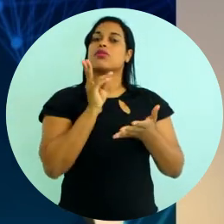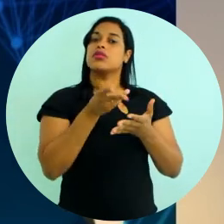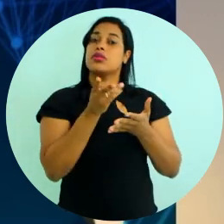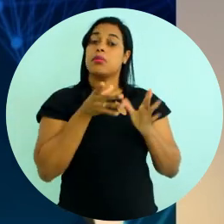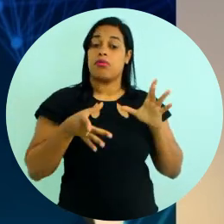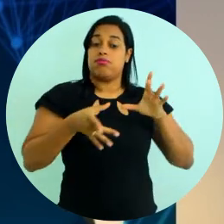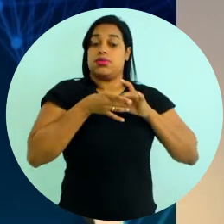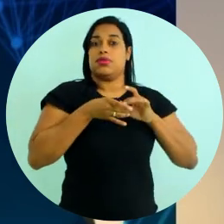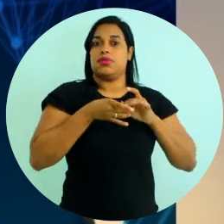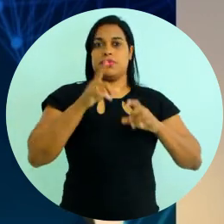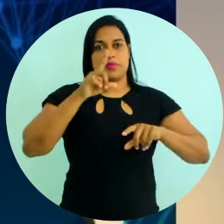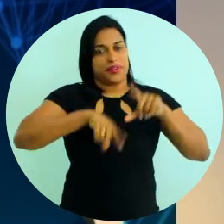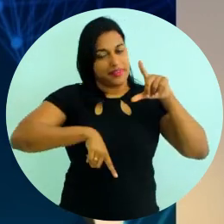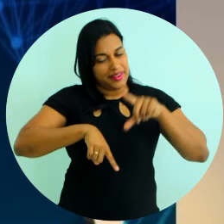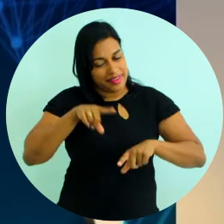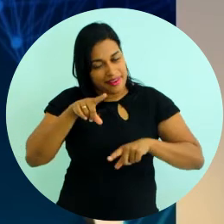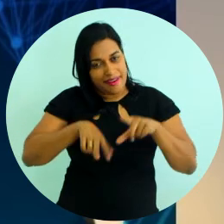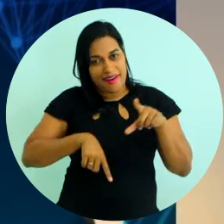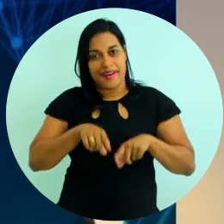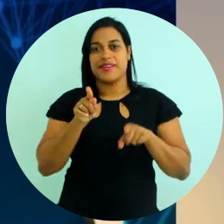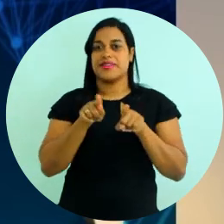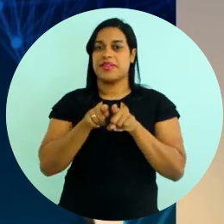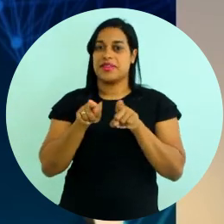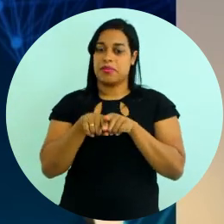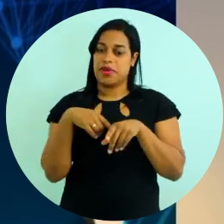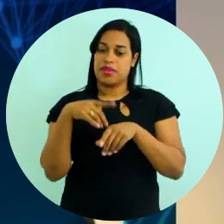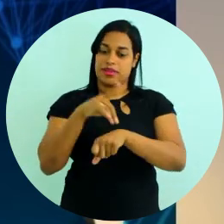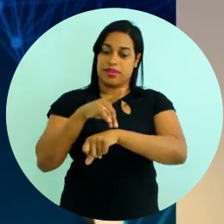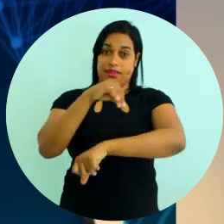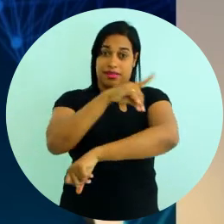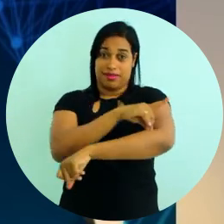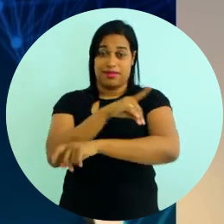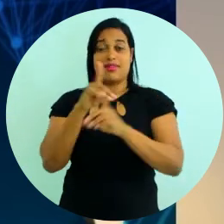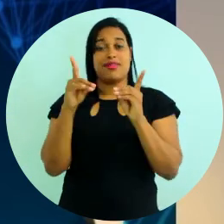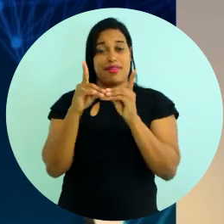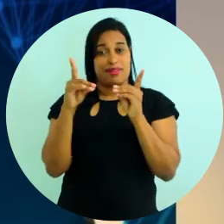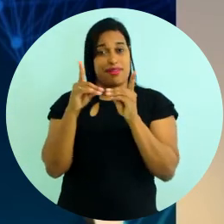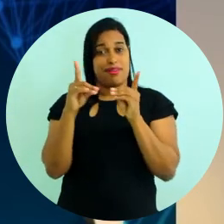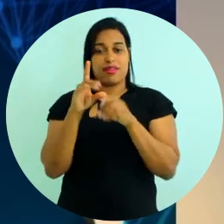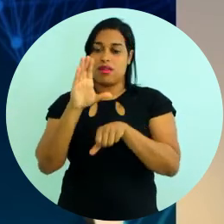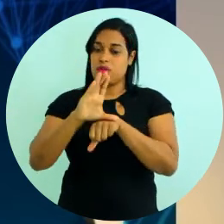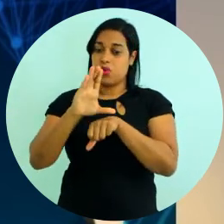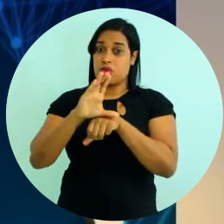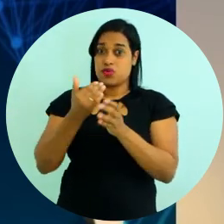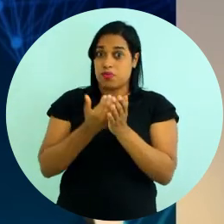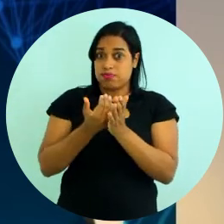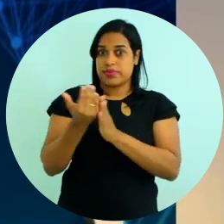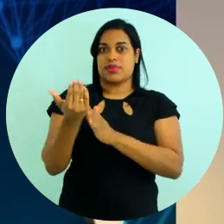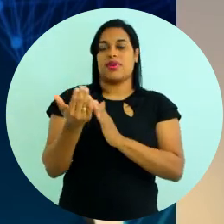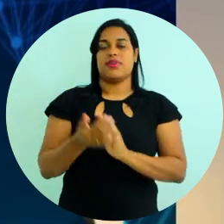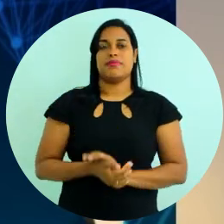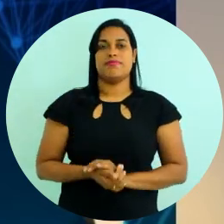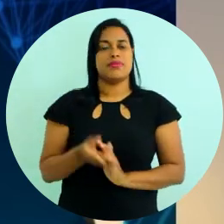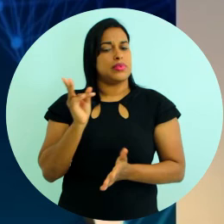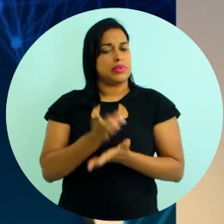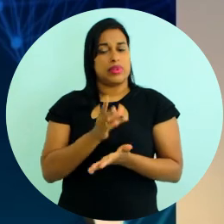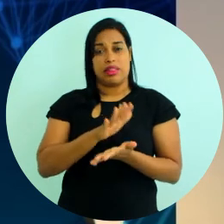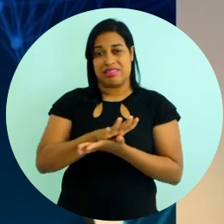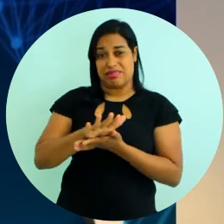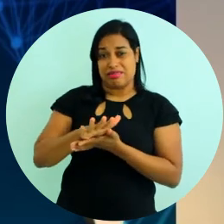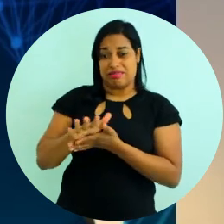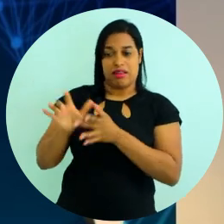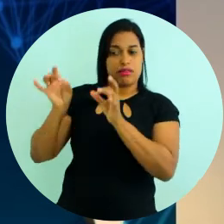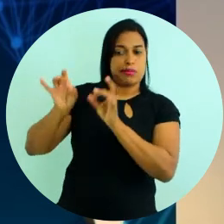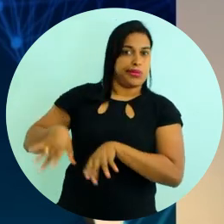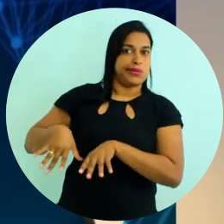em sintonia com o planejamento dos materiais e dos procedimentos didáticos, muito antes de um curso começar. Nada